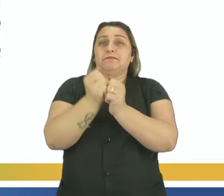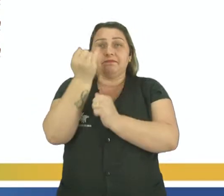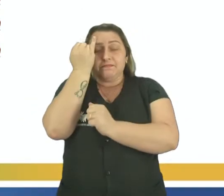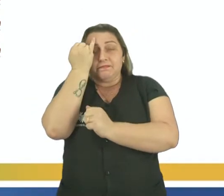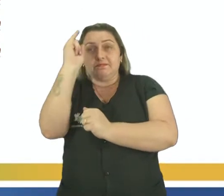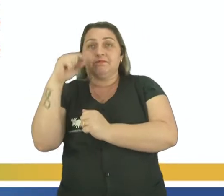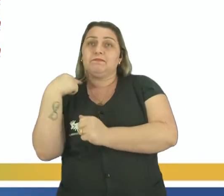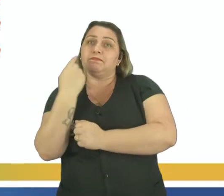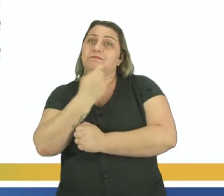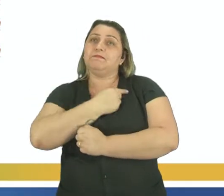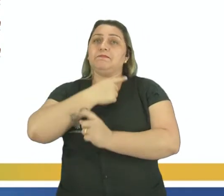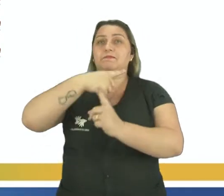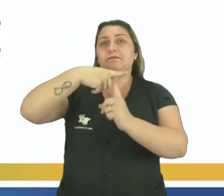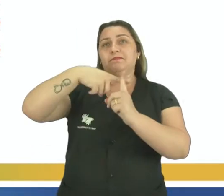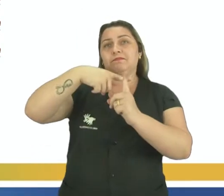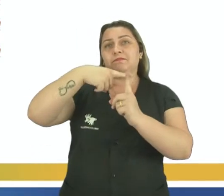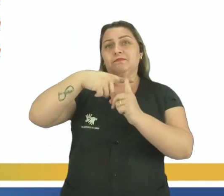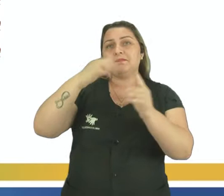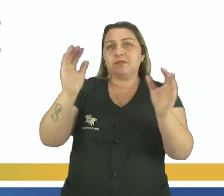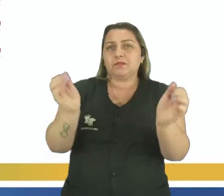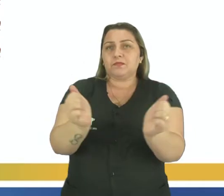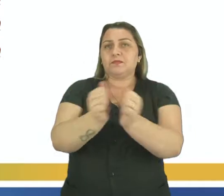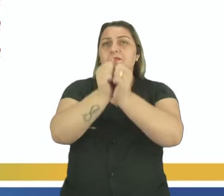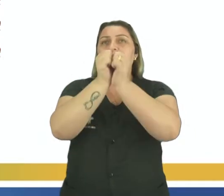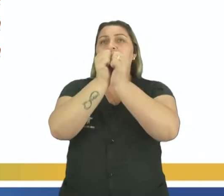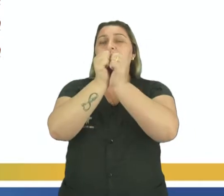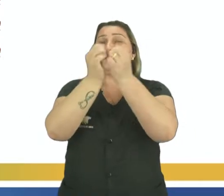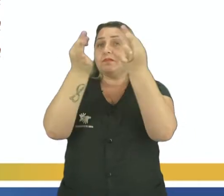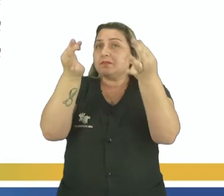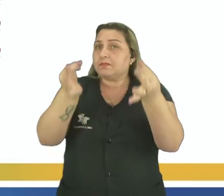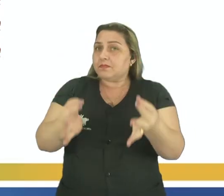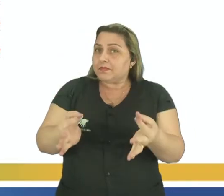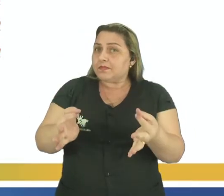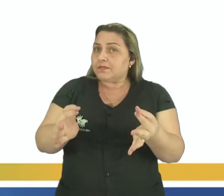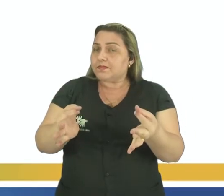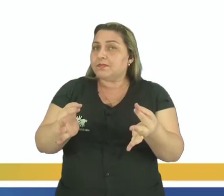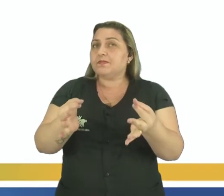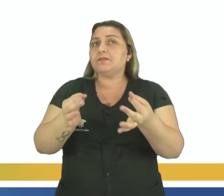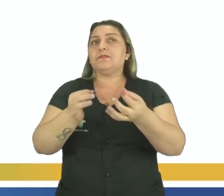ideia da nossa adição, juntar, certinho?